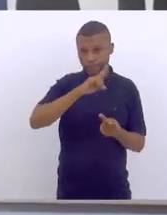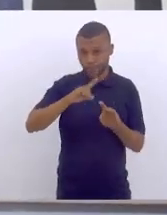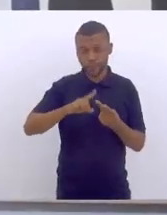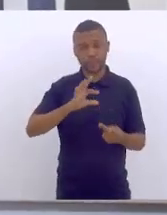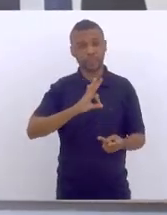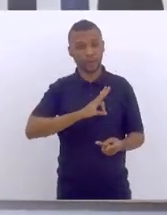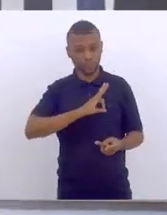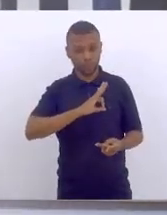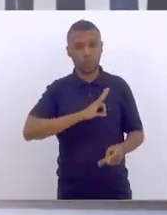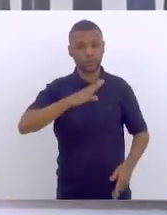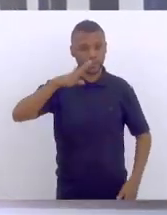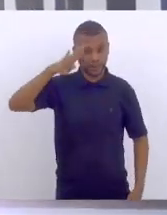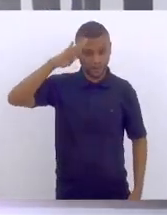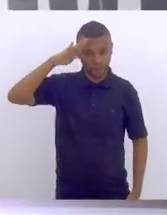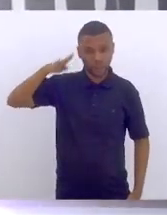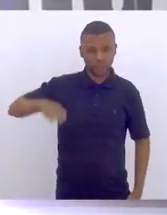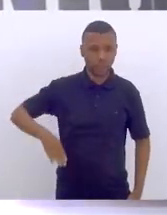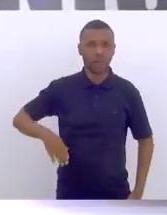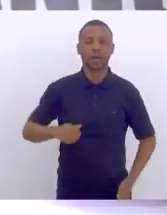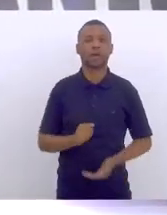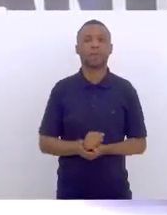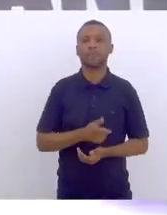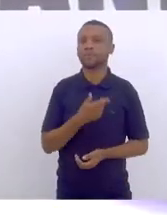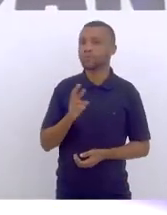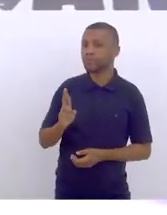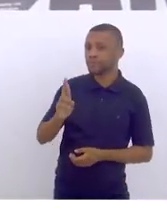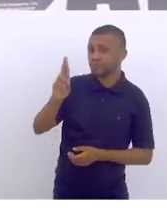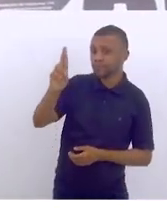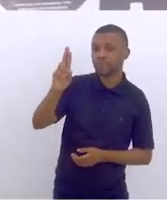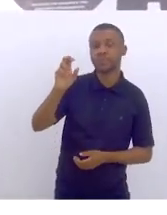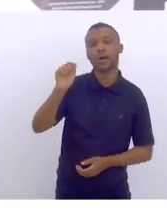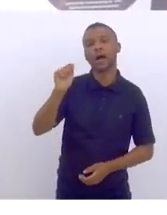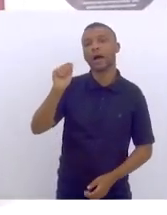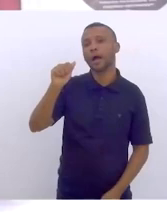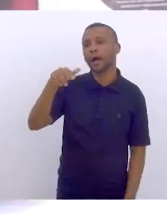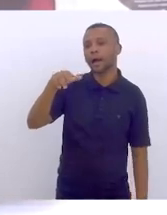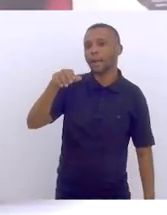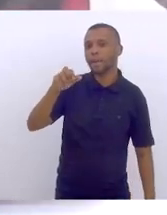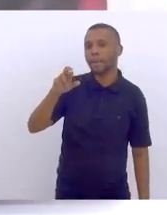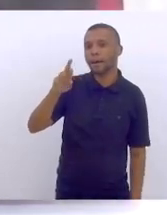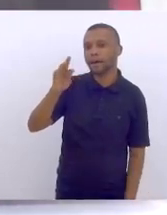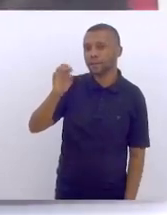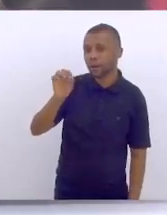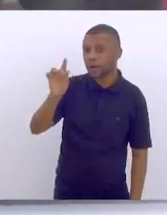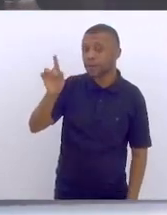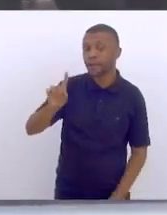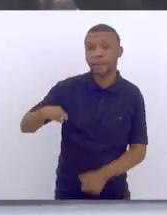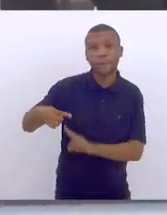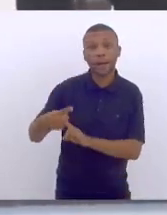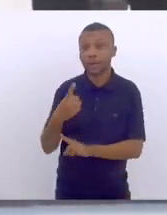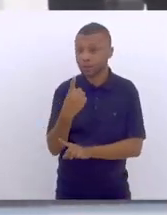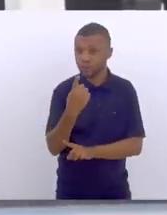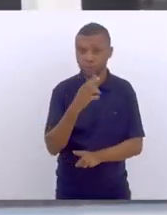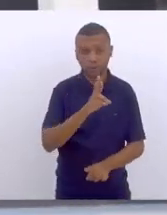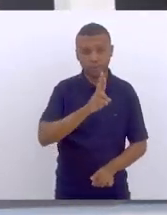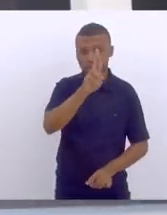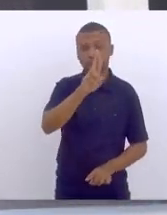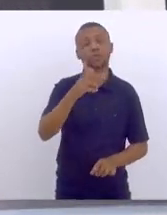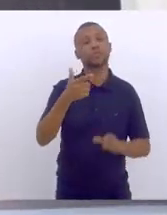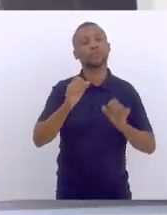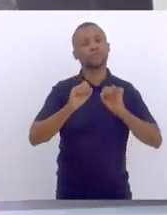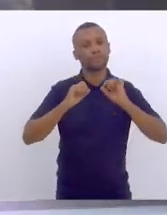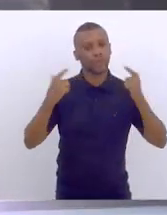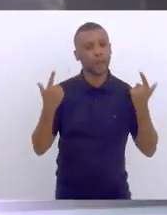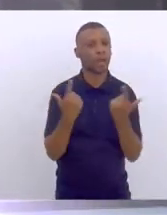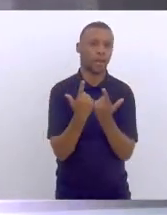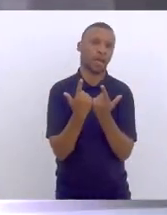Militar, com o representante da ANATORG e com um representante do Legislativo, que esse foi o pedido que eu fiz ao doutor Marco Leal